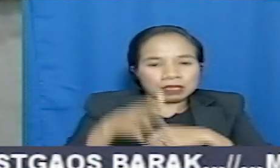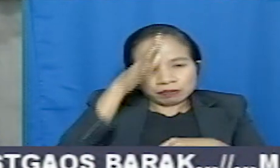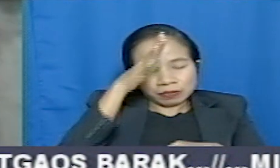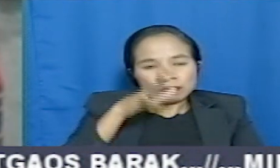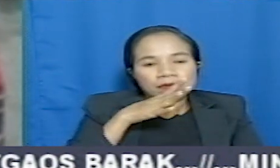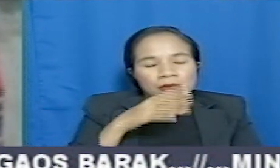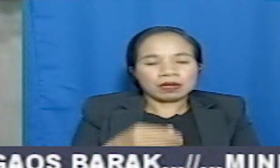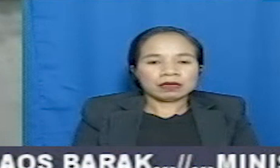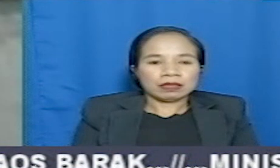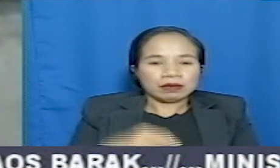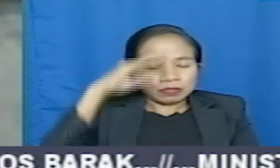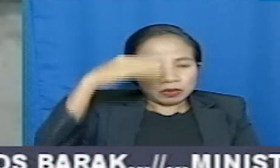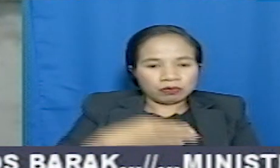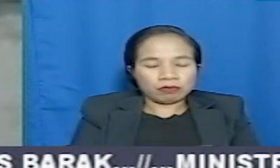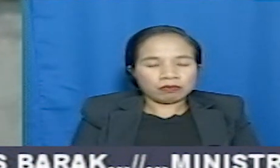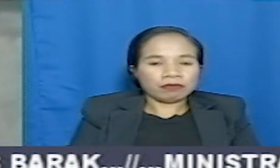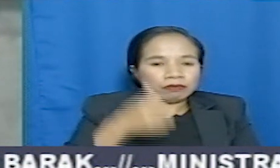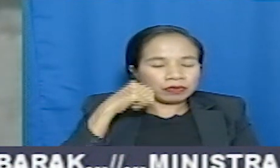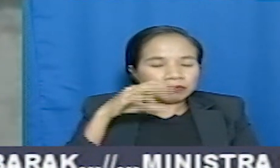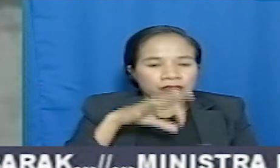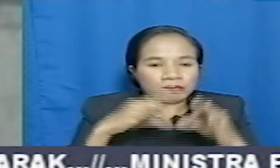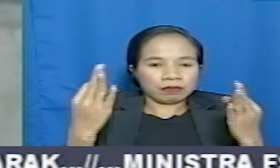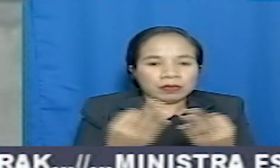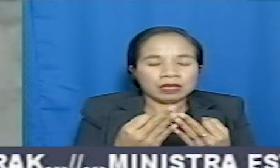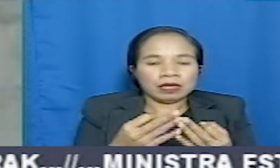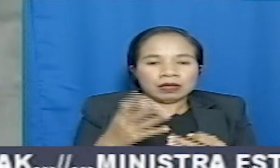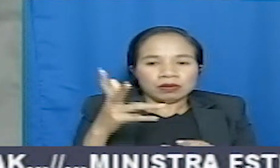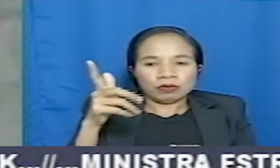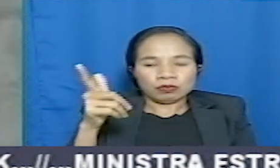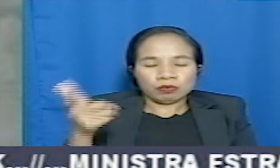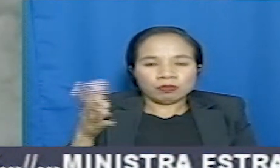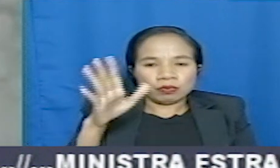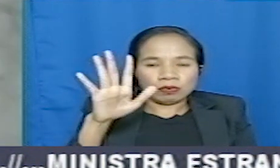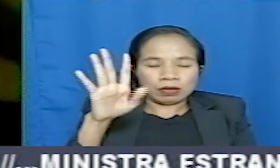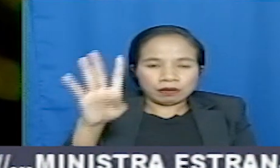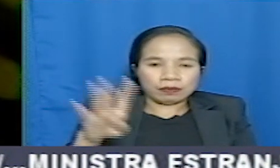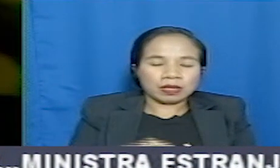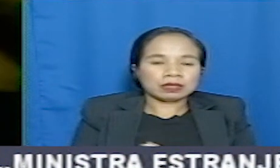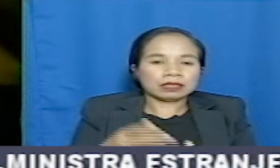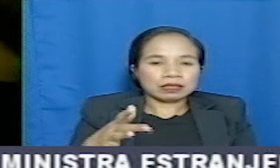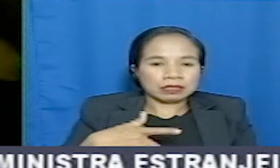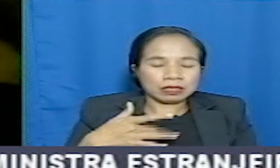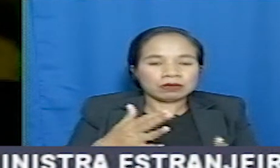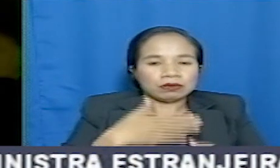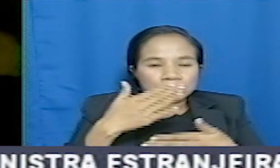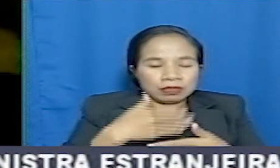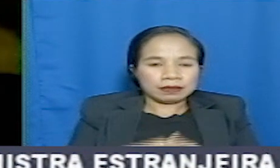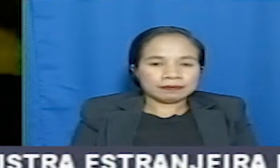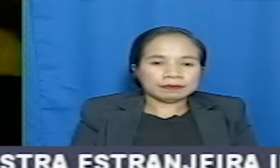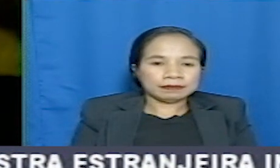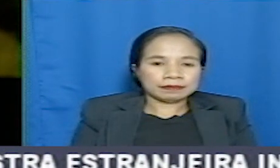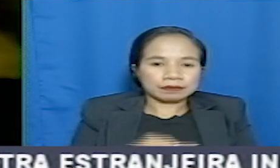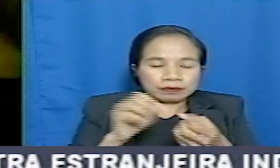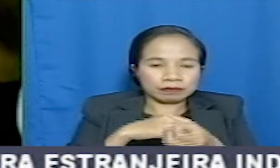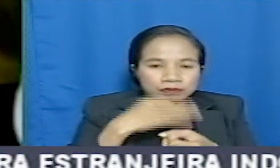sira ko ami nuang feto no mane familia arunulo resinhat sinto orgulho. Entretanto, durante o surto